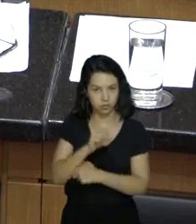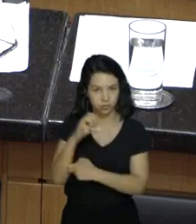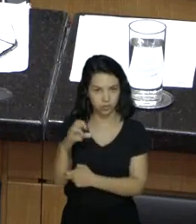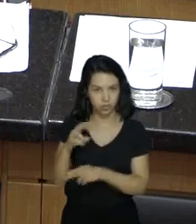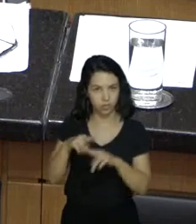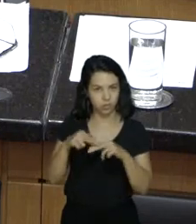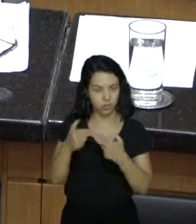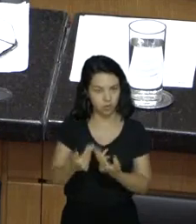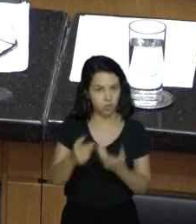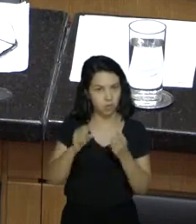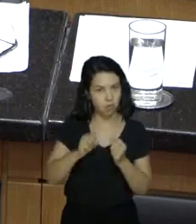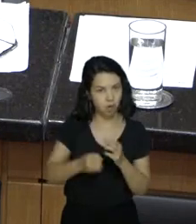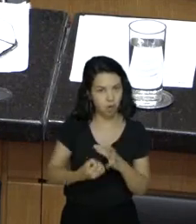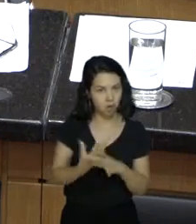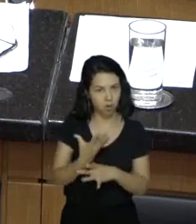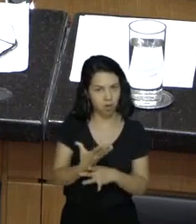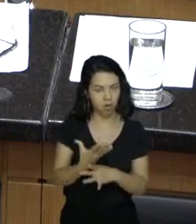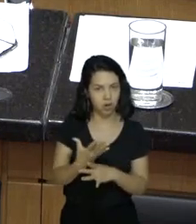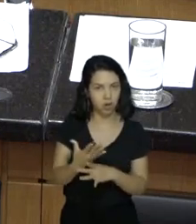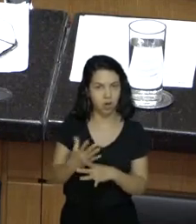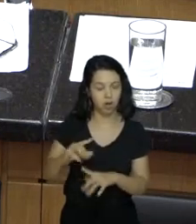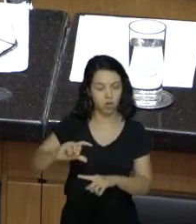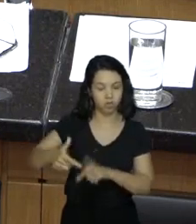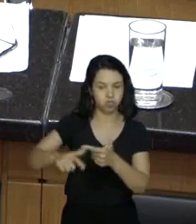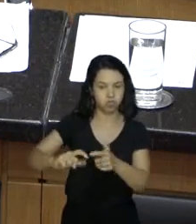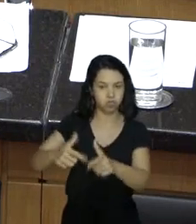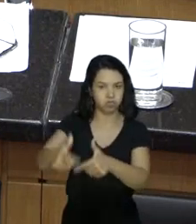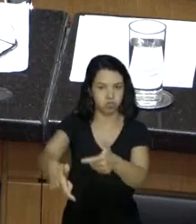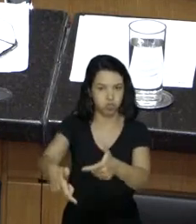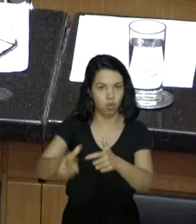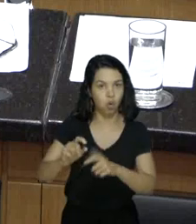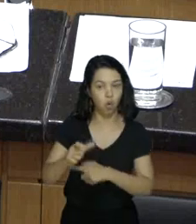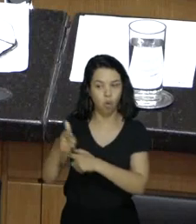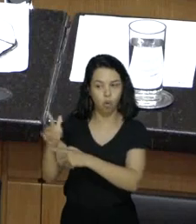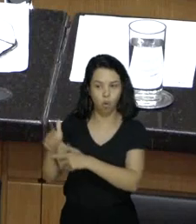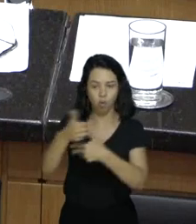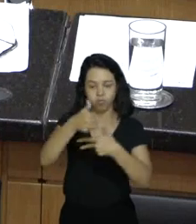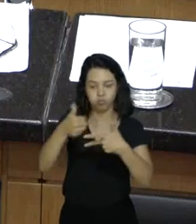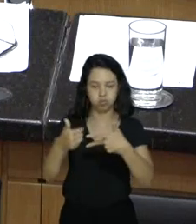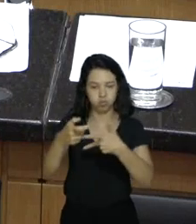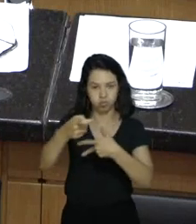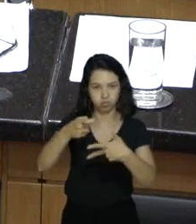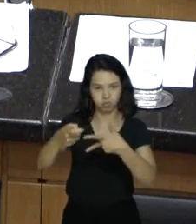poderá estar criando um efeito cascata com outras categorias do Poder Executivo.